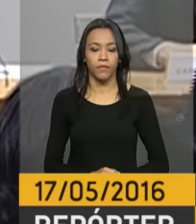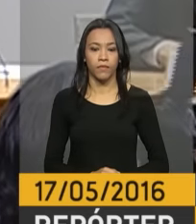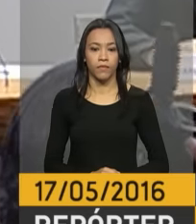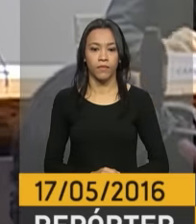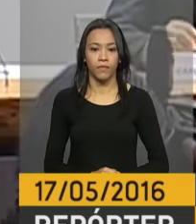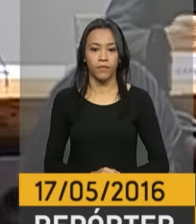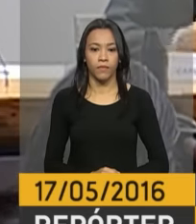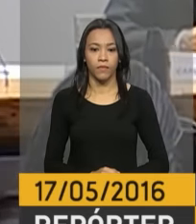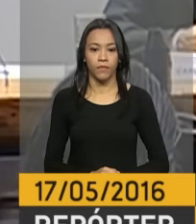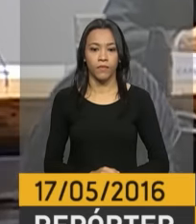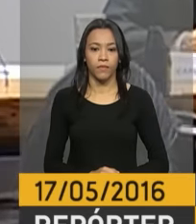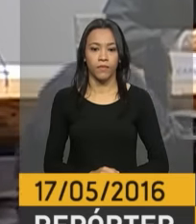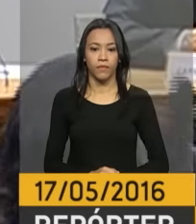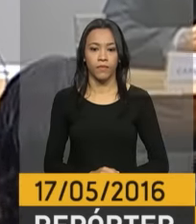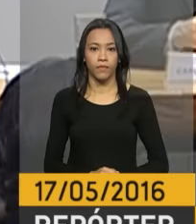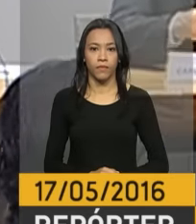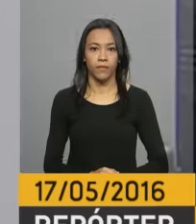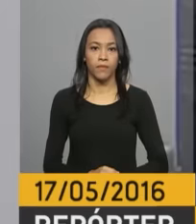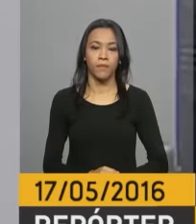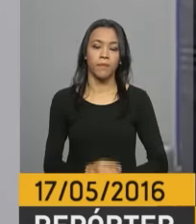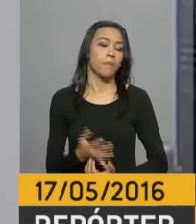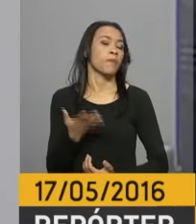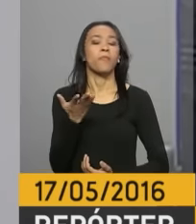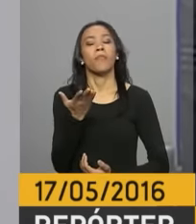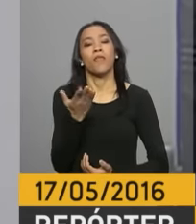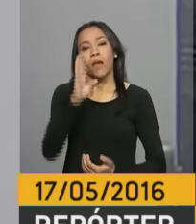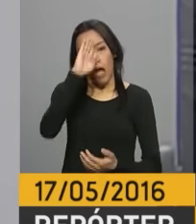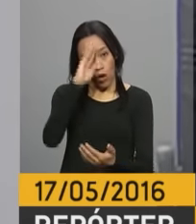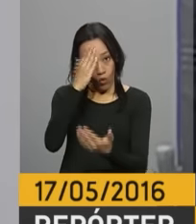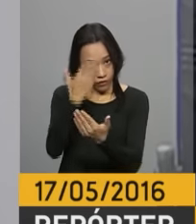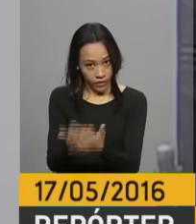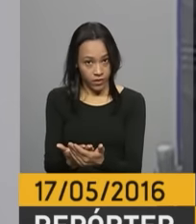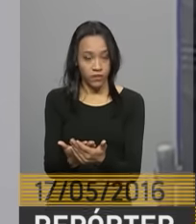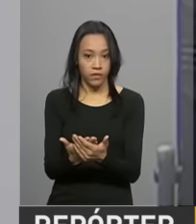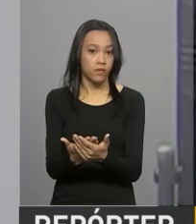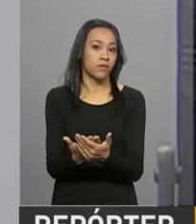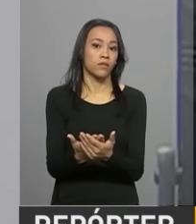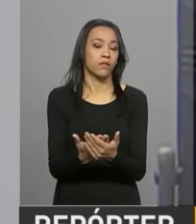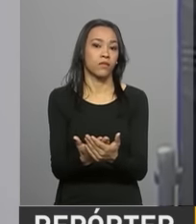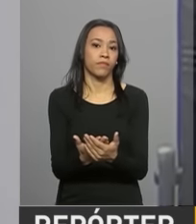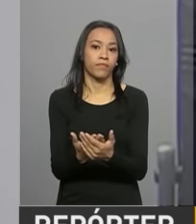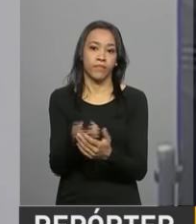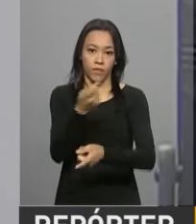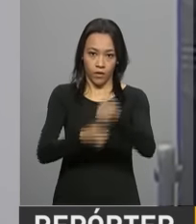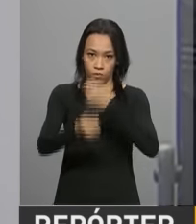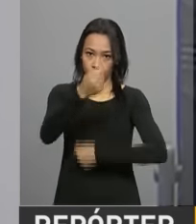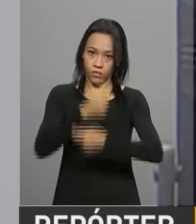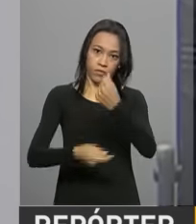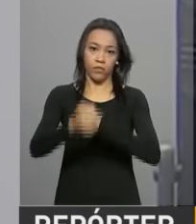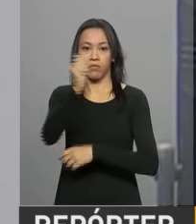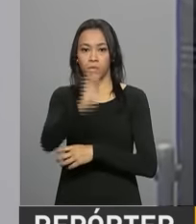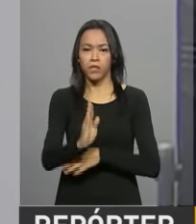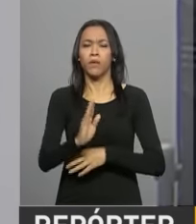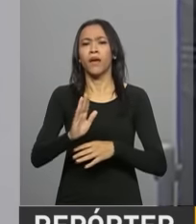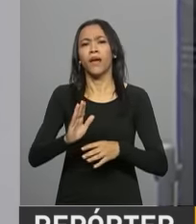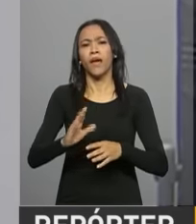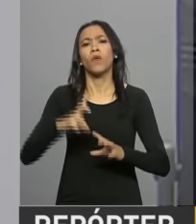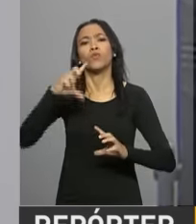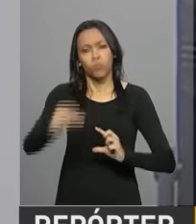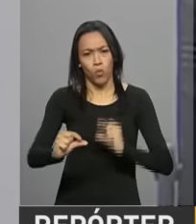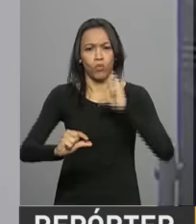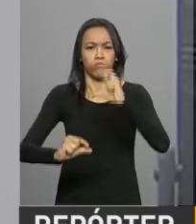A retomada da confiança, ela é gradual. A retomada da confiança se dá, em primeiro